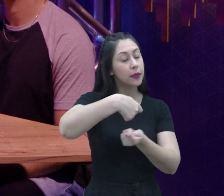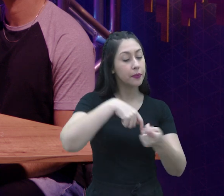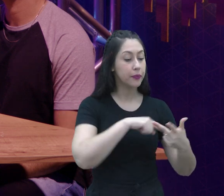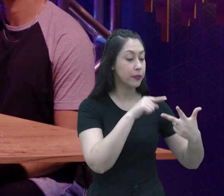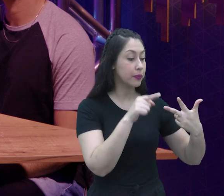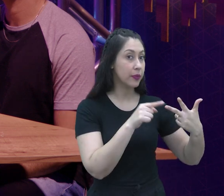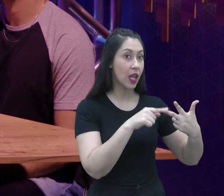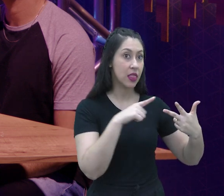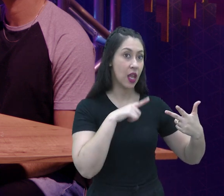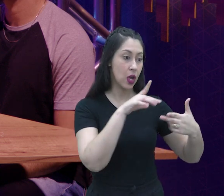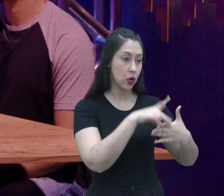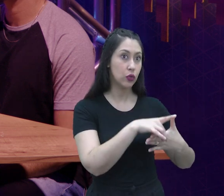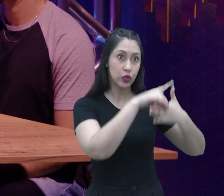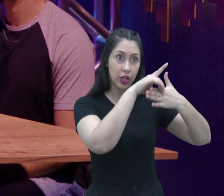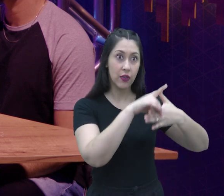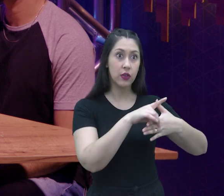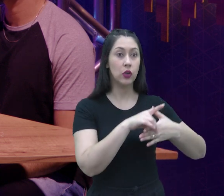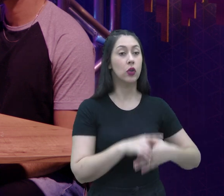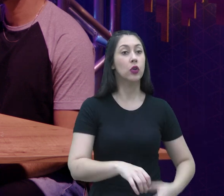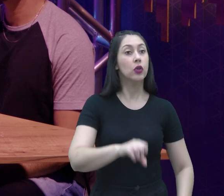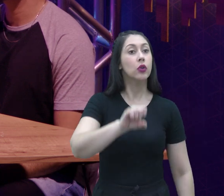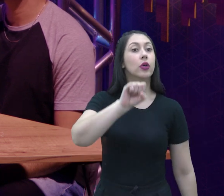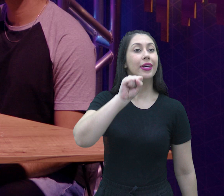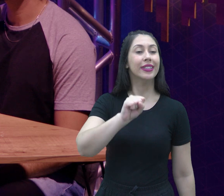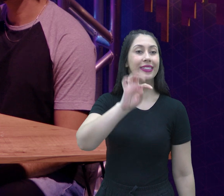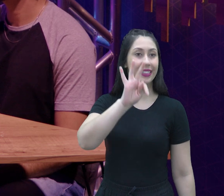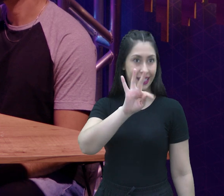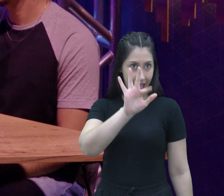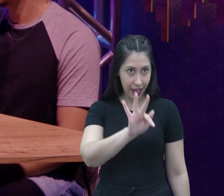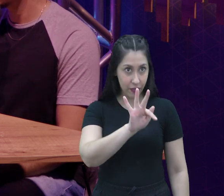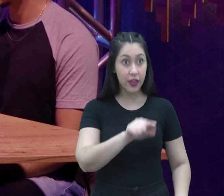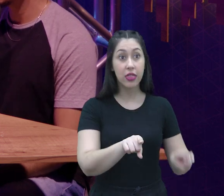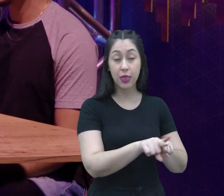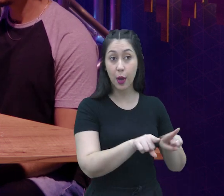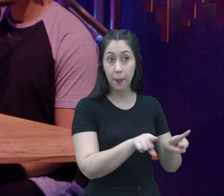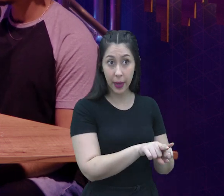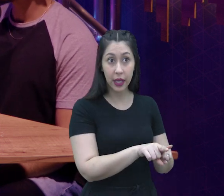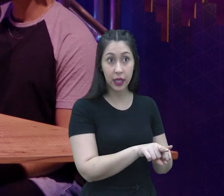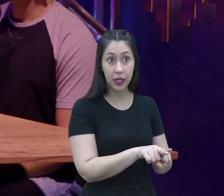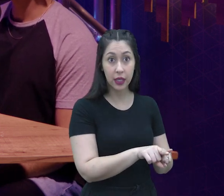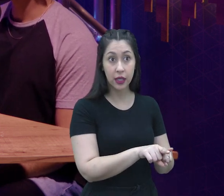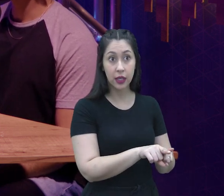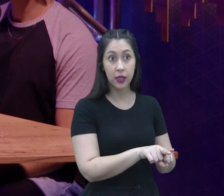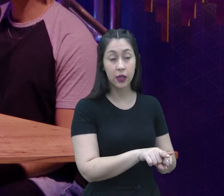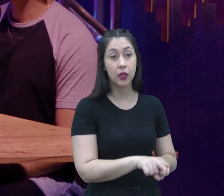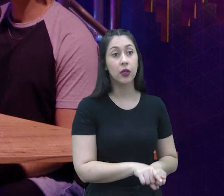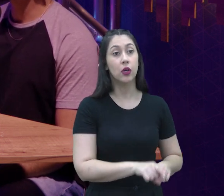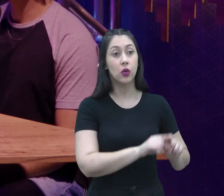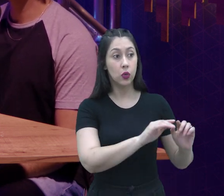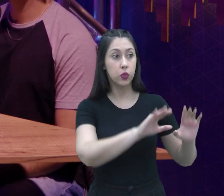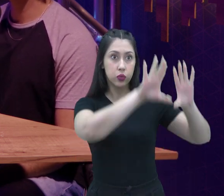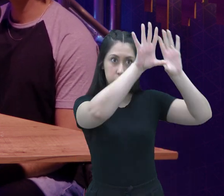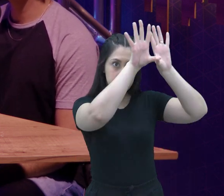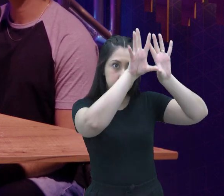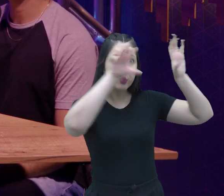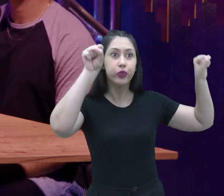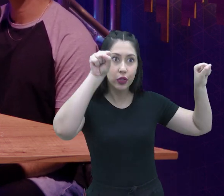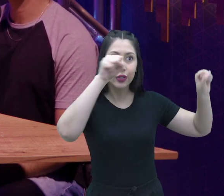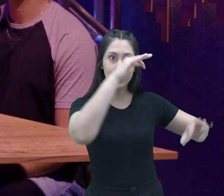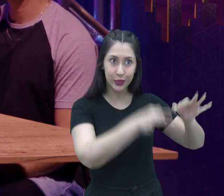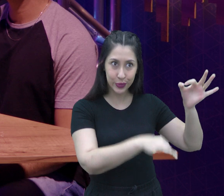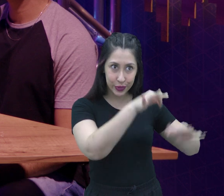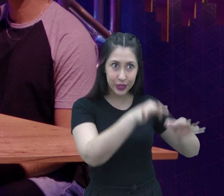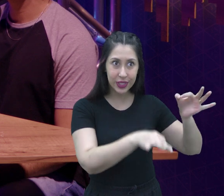poder, então, é chefiado pelo Supremo Tribunal Federal, que é o STF, e pelo Superior Tribunal de Justiça,